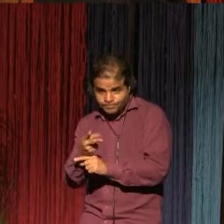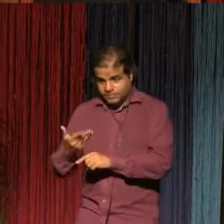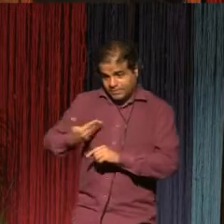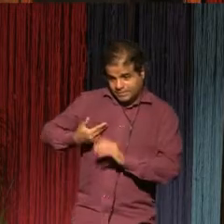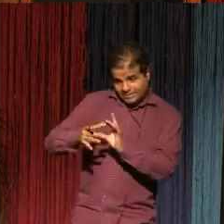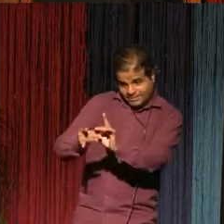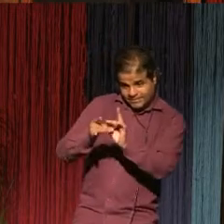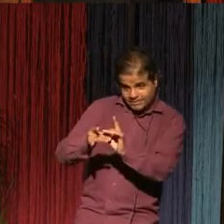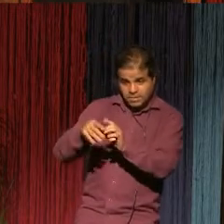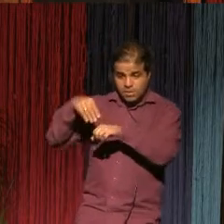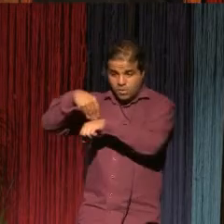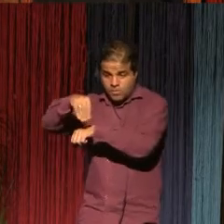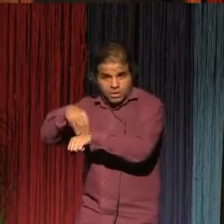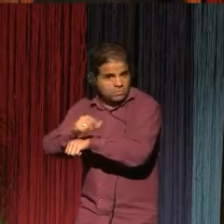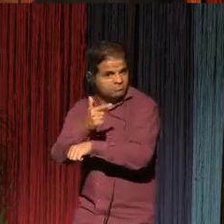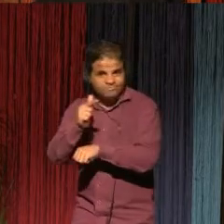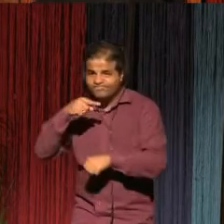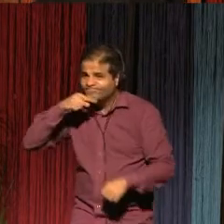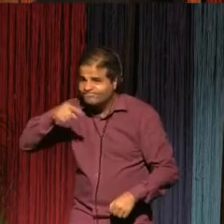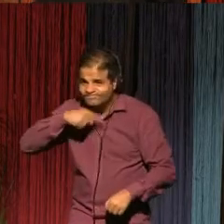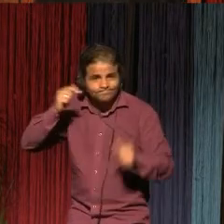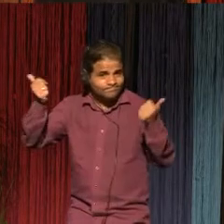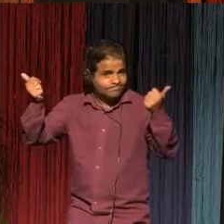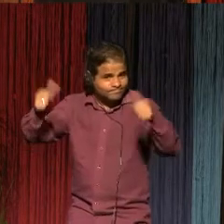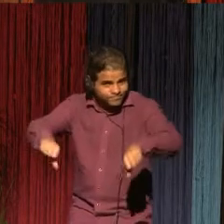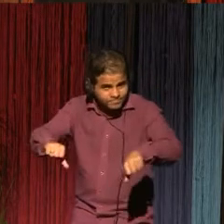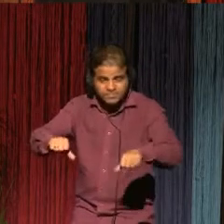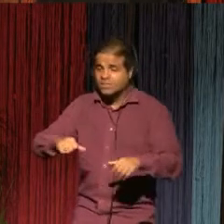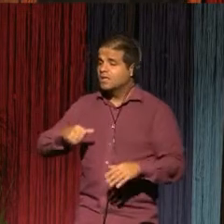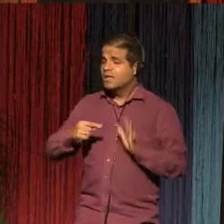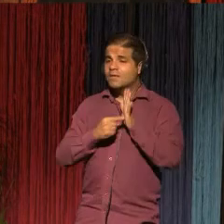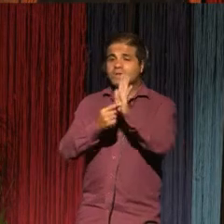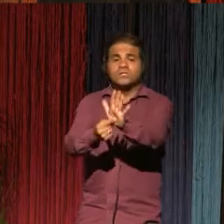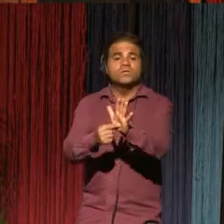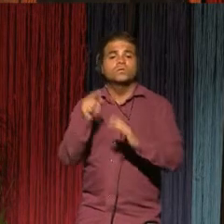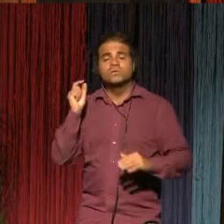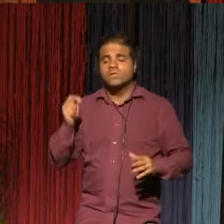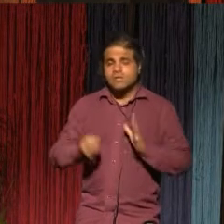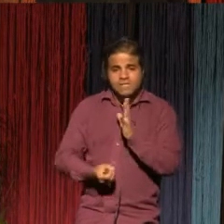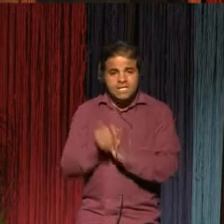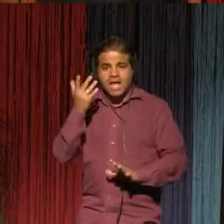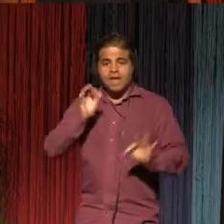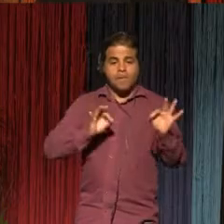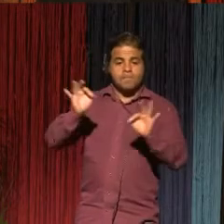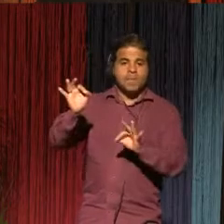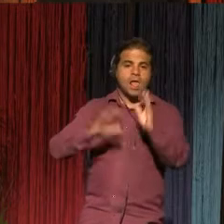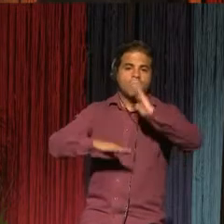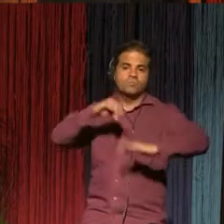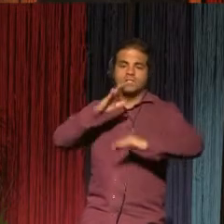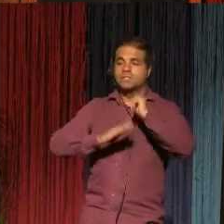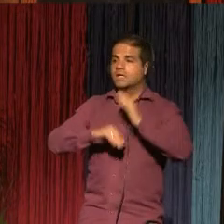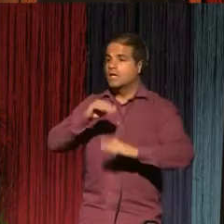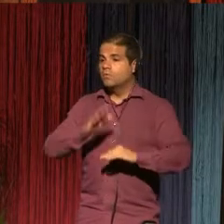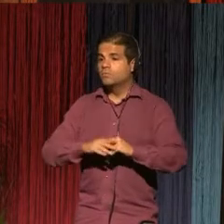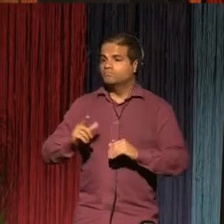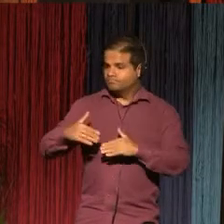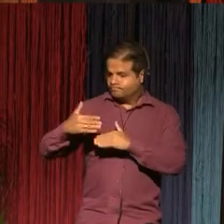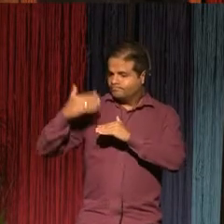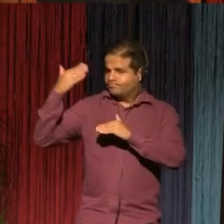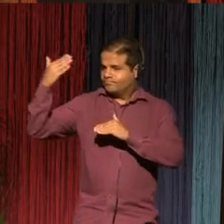mentores que não tiveram sucesso apresentavam ou criavam um plano de ação. Quem teve